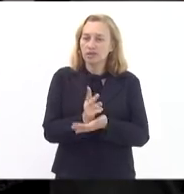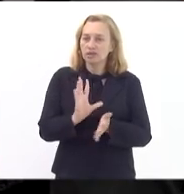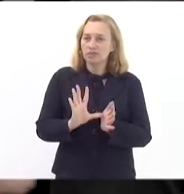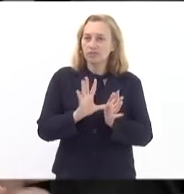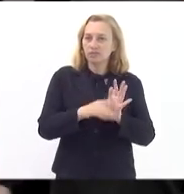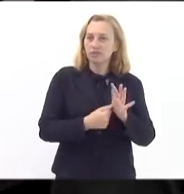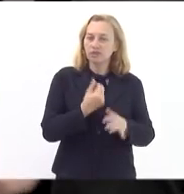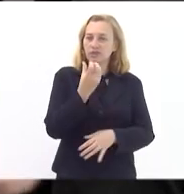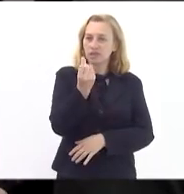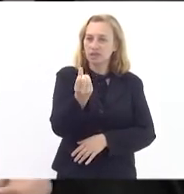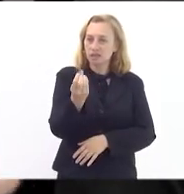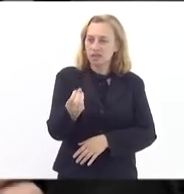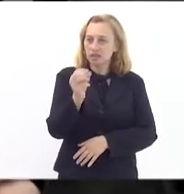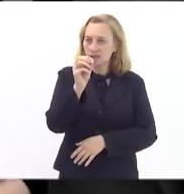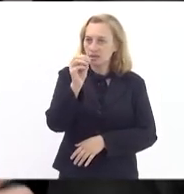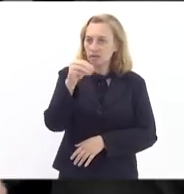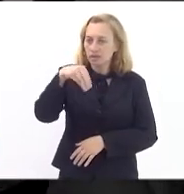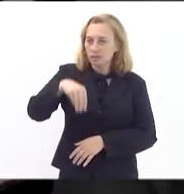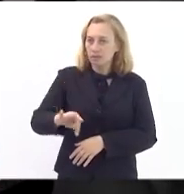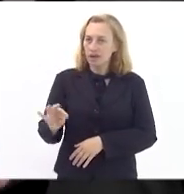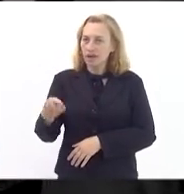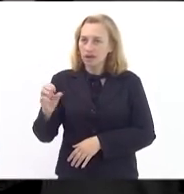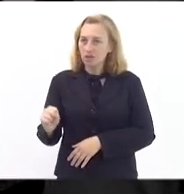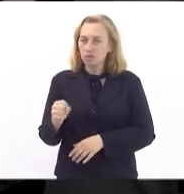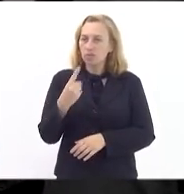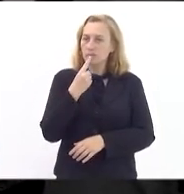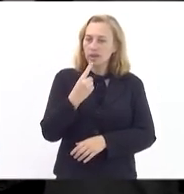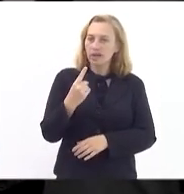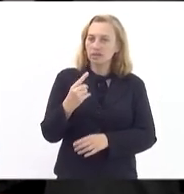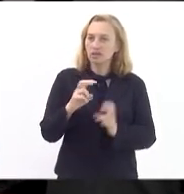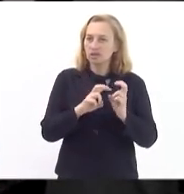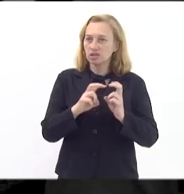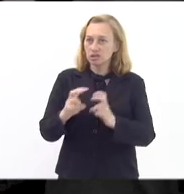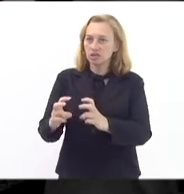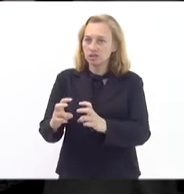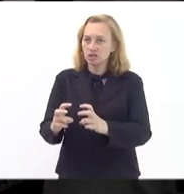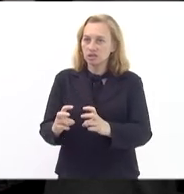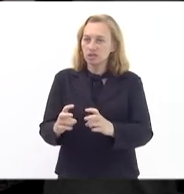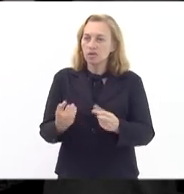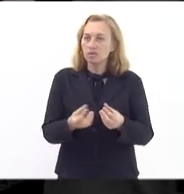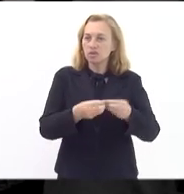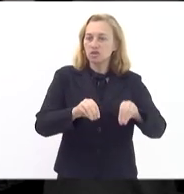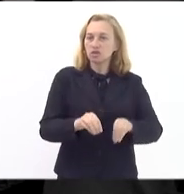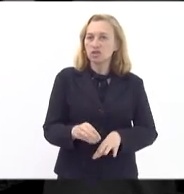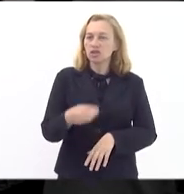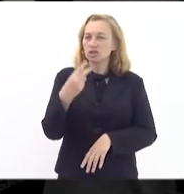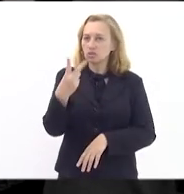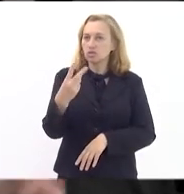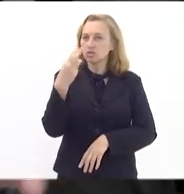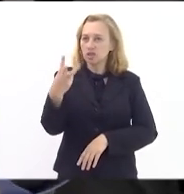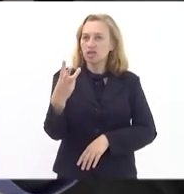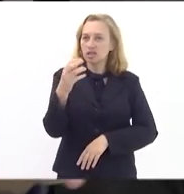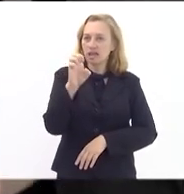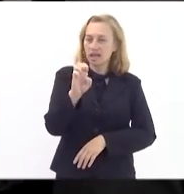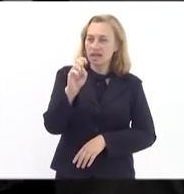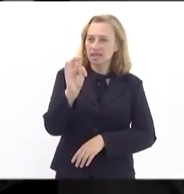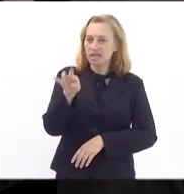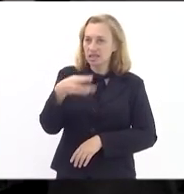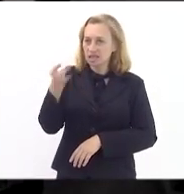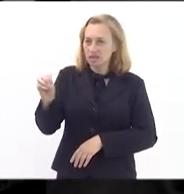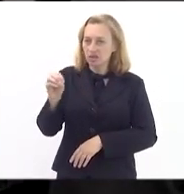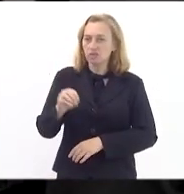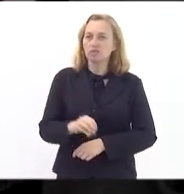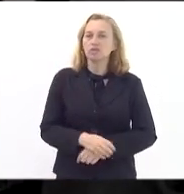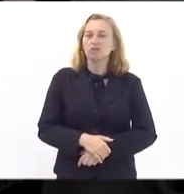levados 60 metros de um de uma região próximo a uma estação às vezes ele afeta duas três estações então ele